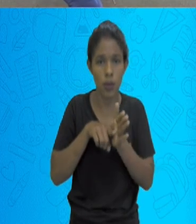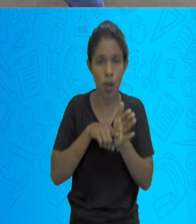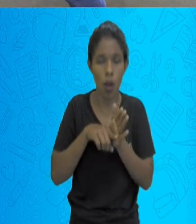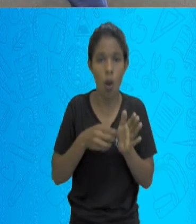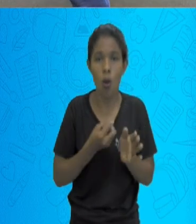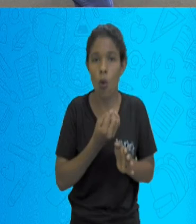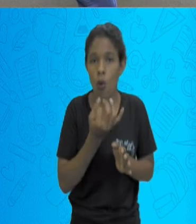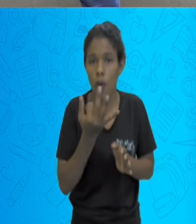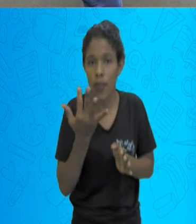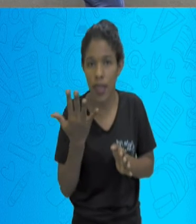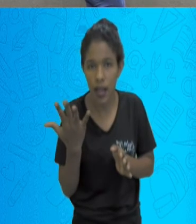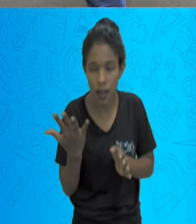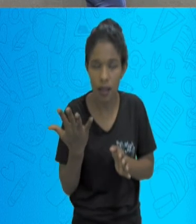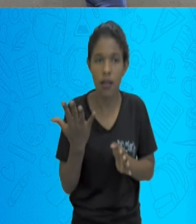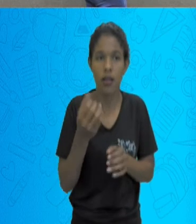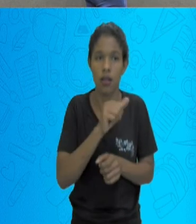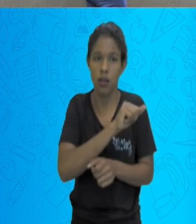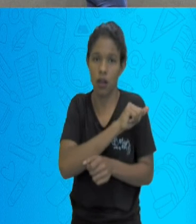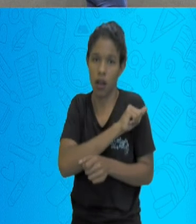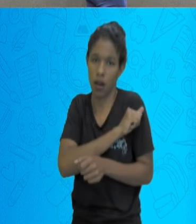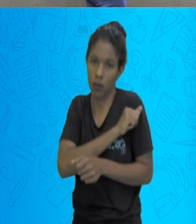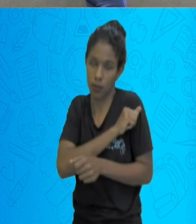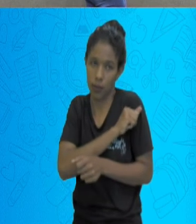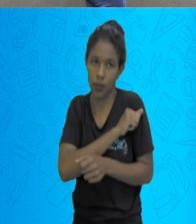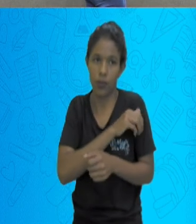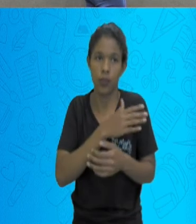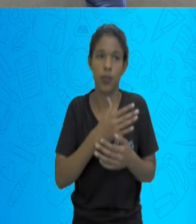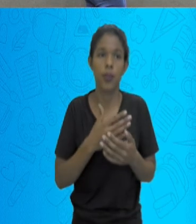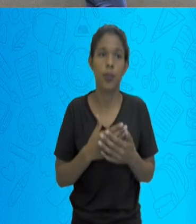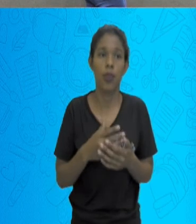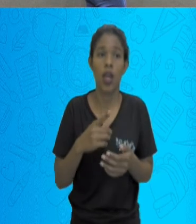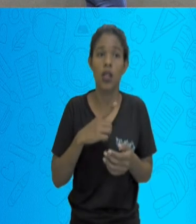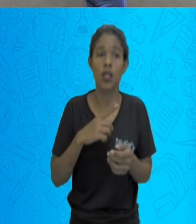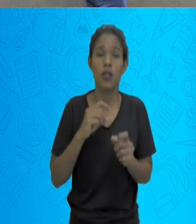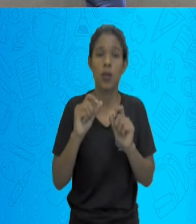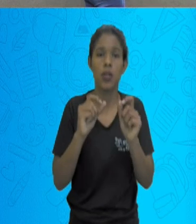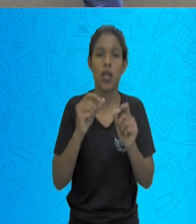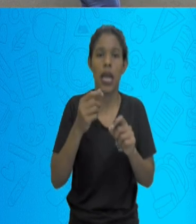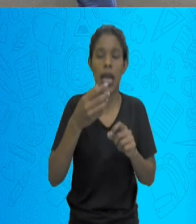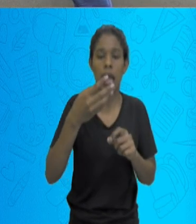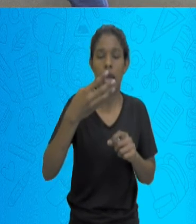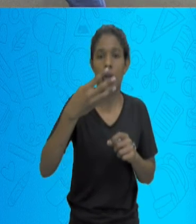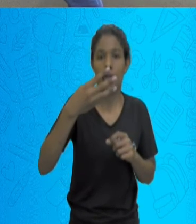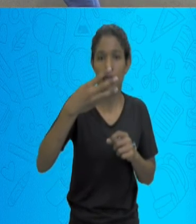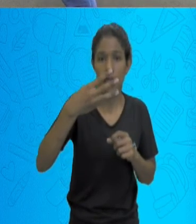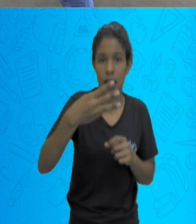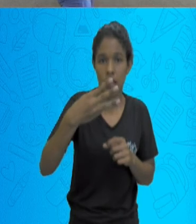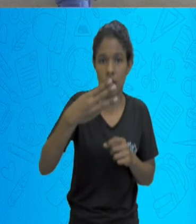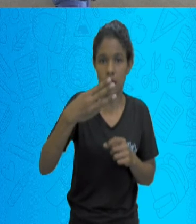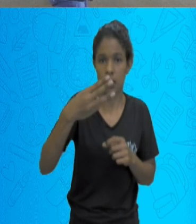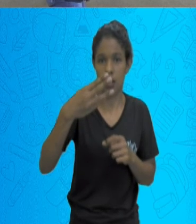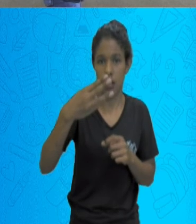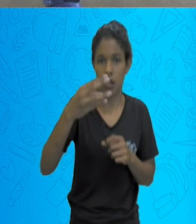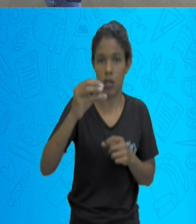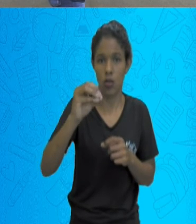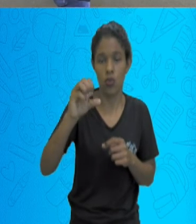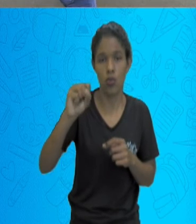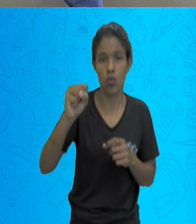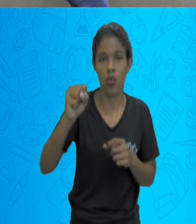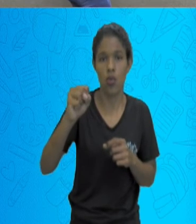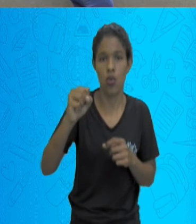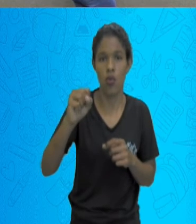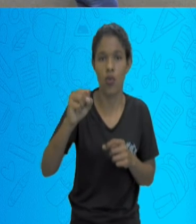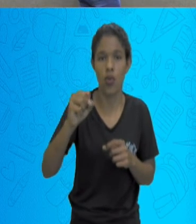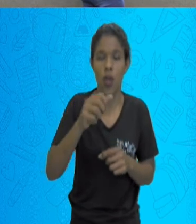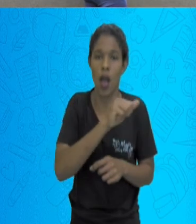essa contagem, né? Nós tivemos 308 casos registrados.